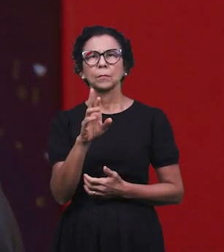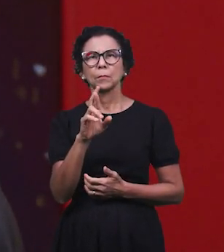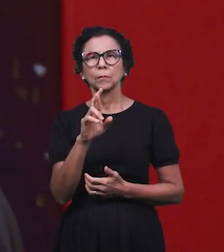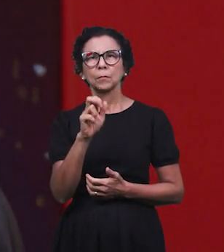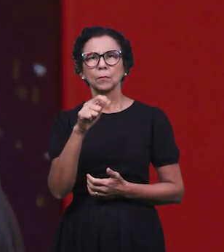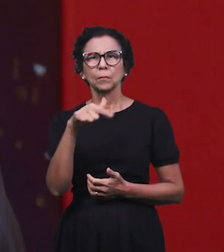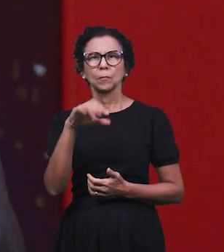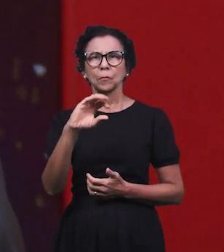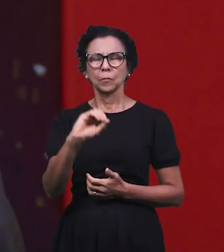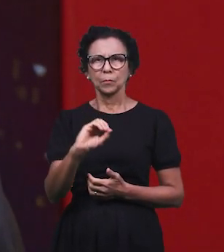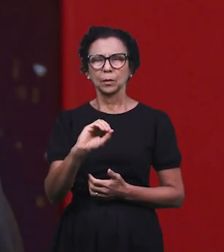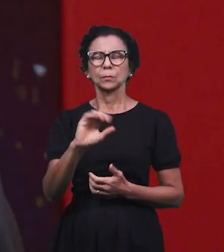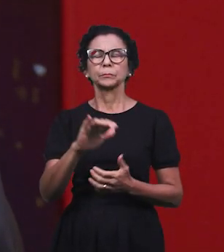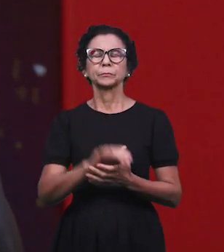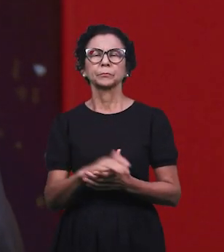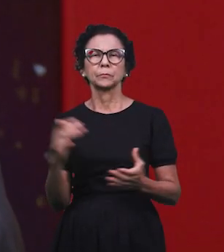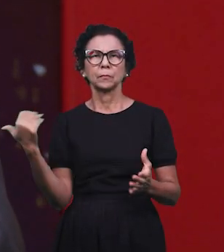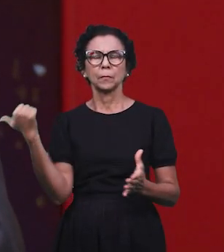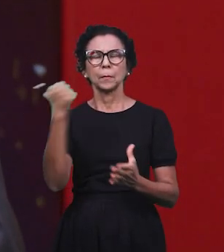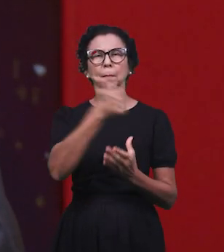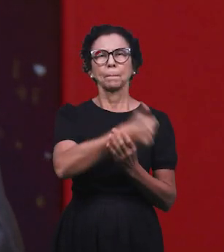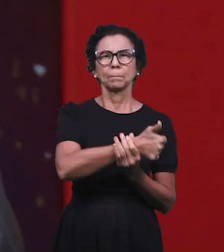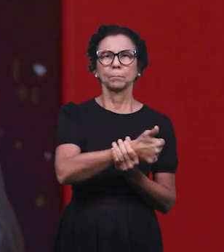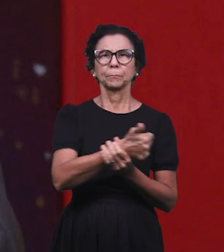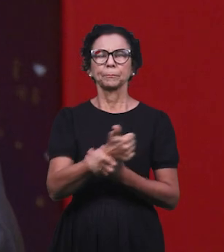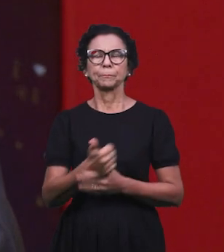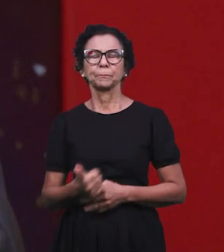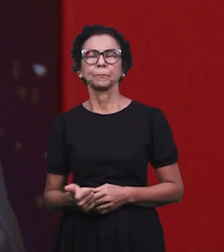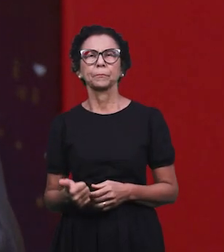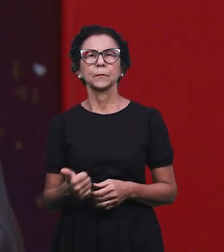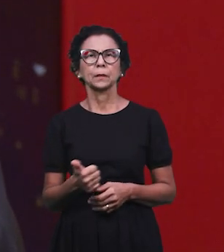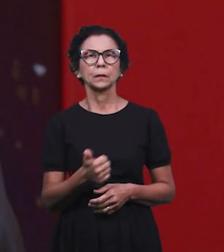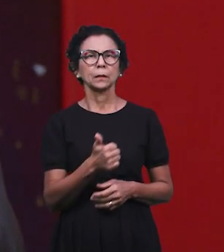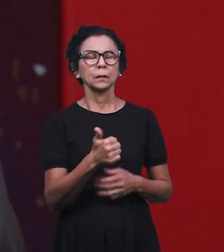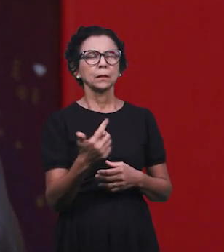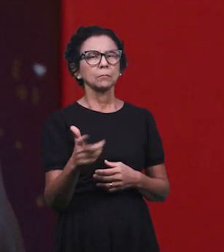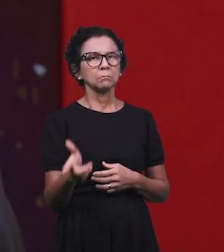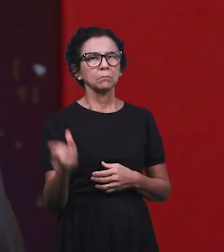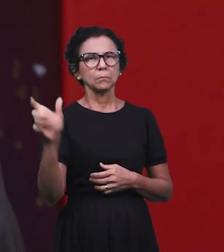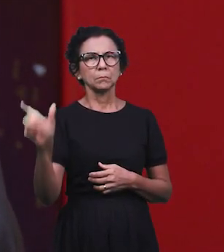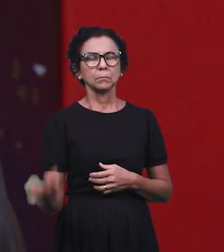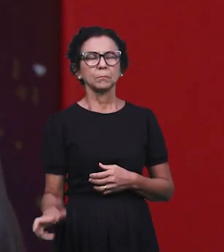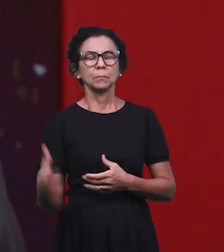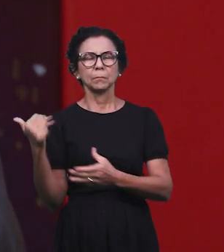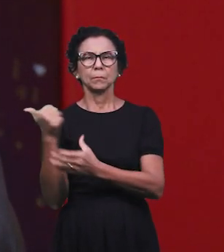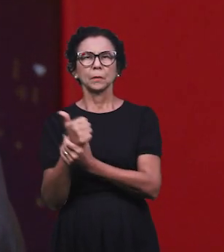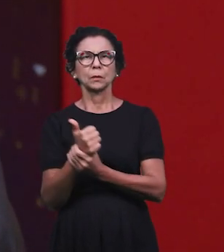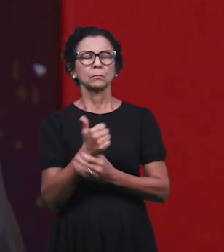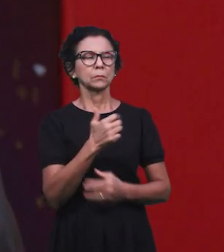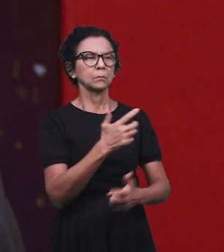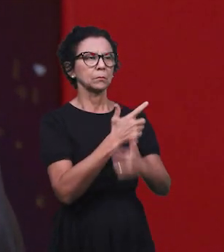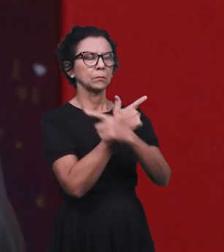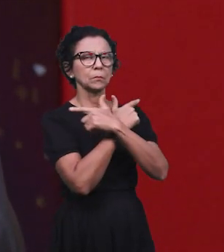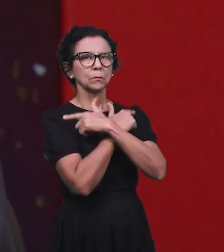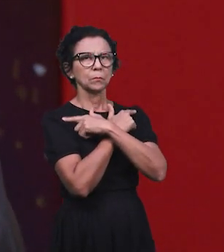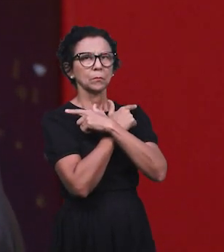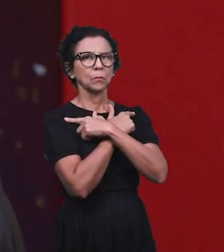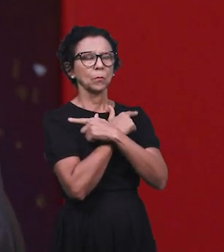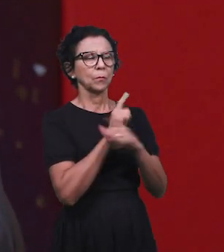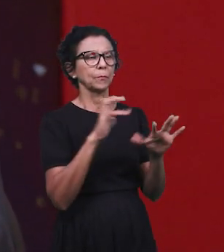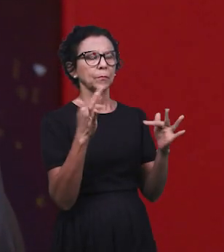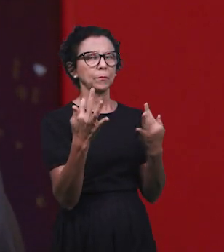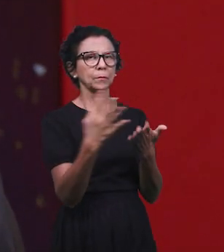Abrão, resgate da sua família, Ló e sua família. E estamos aqui hoje para